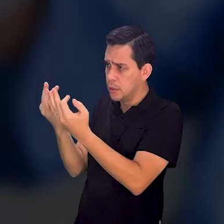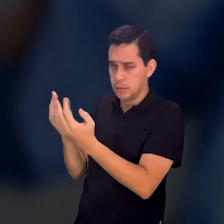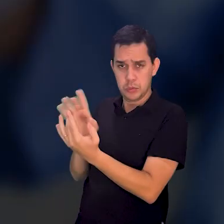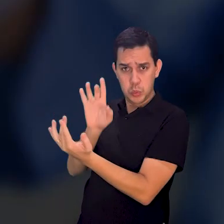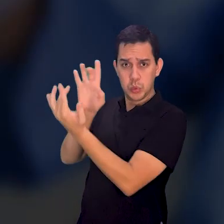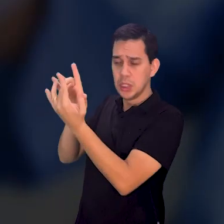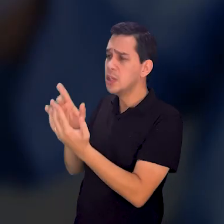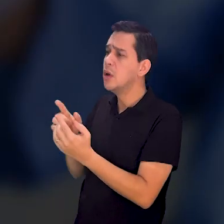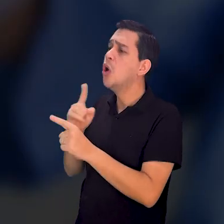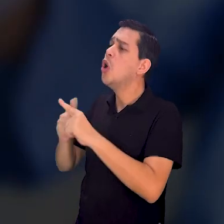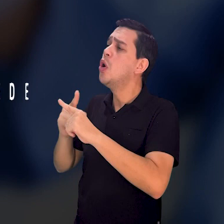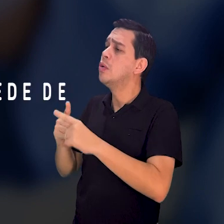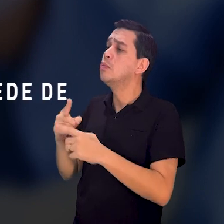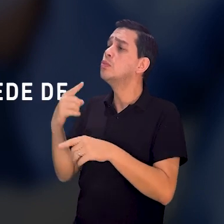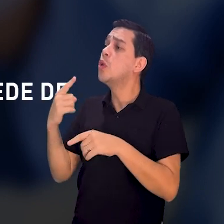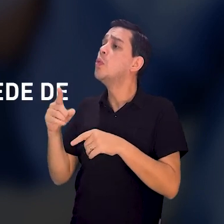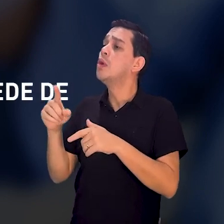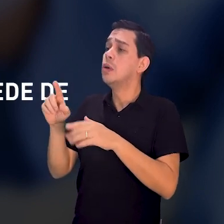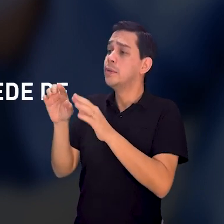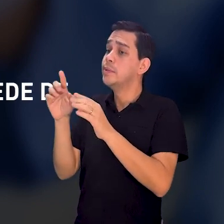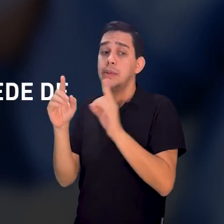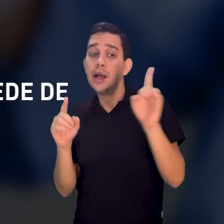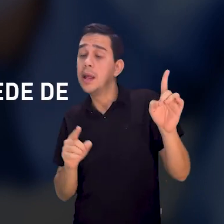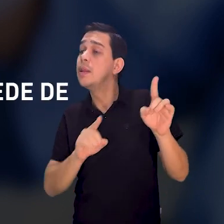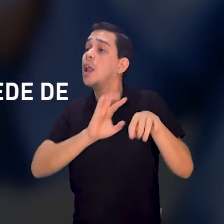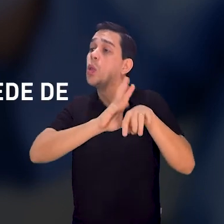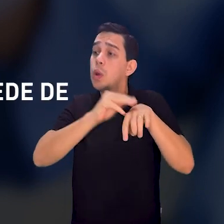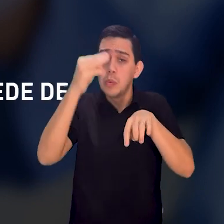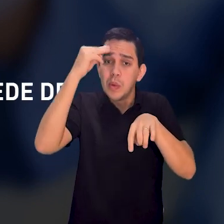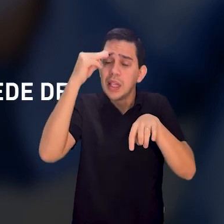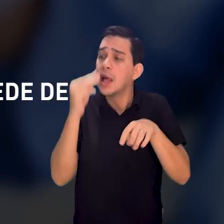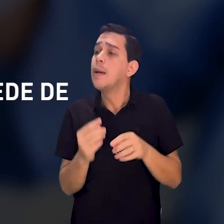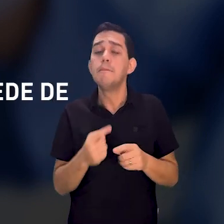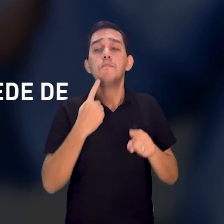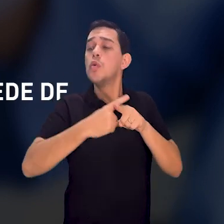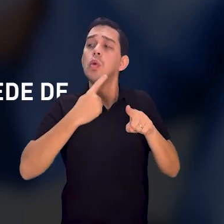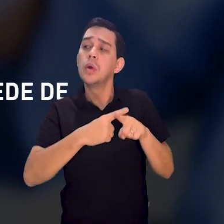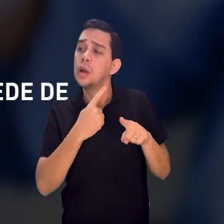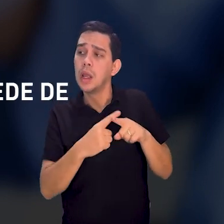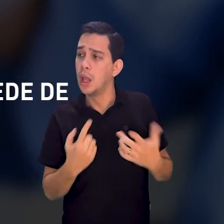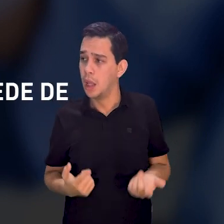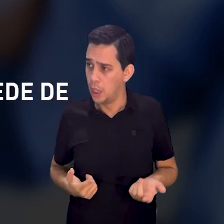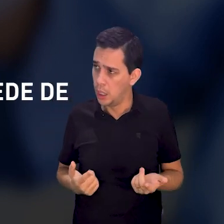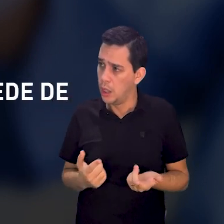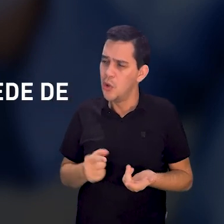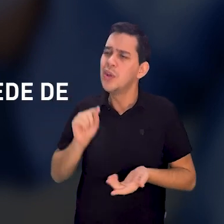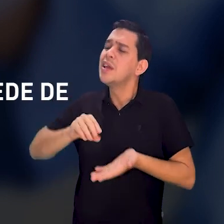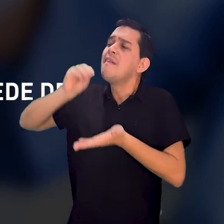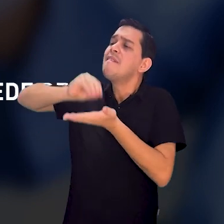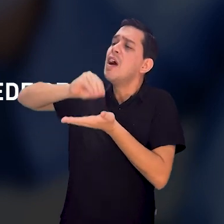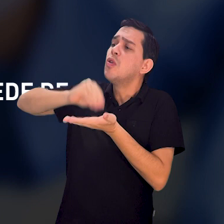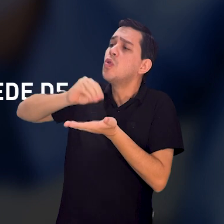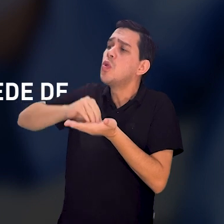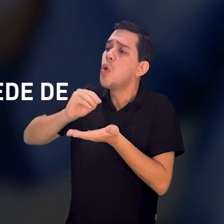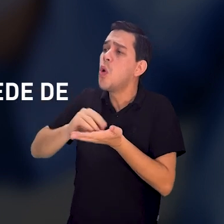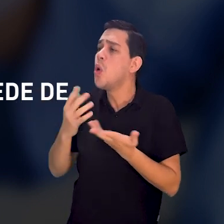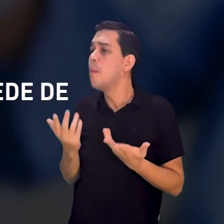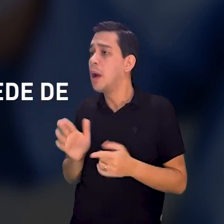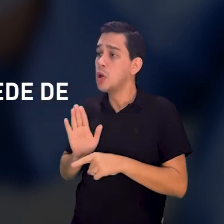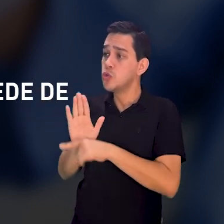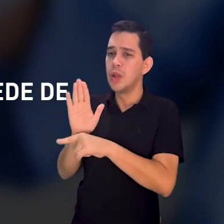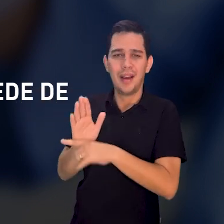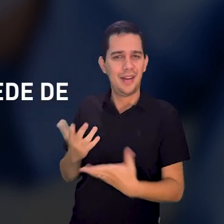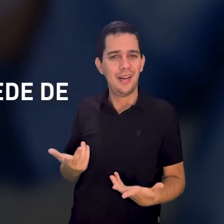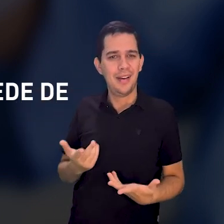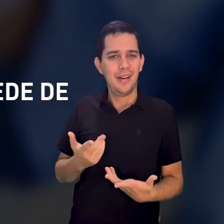para saber como esse paciente foi parar na instituição, aonde a rede falhou no atendimento dele,